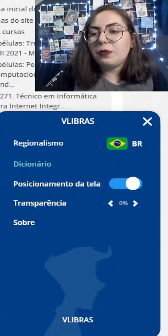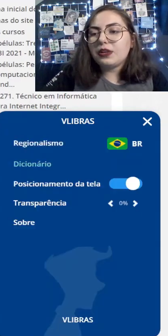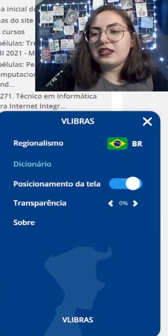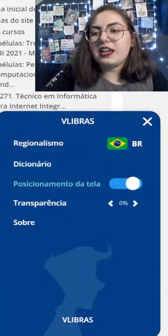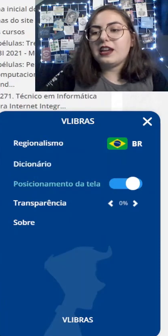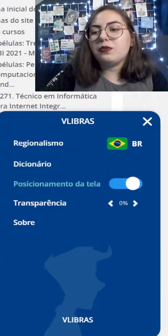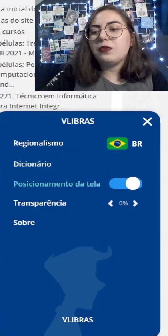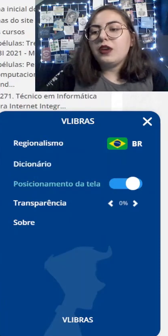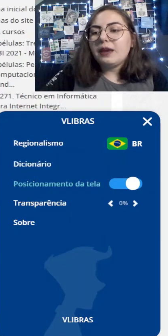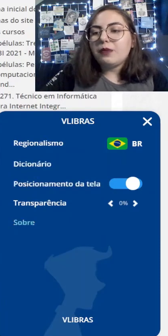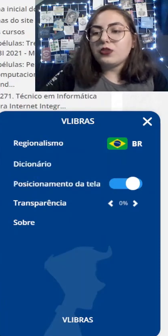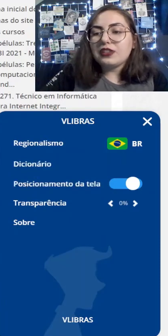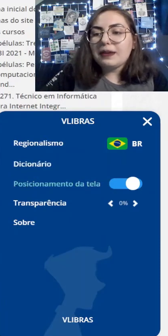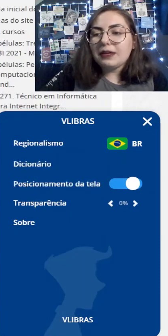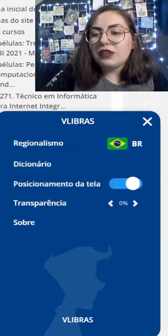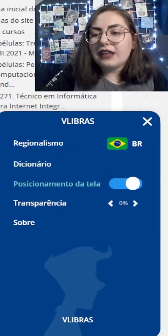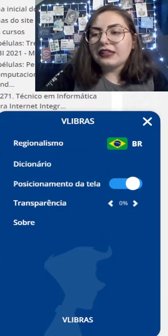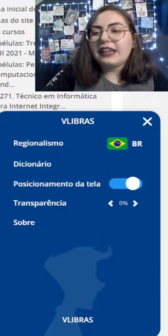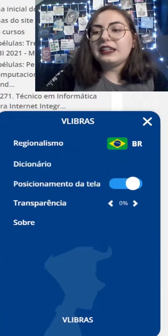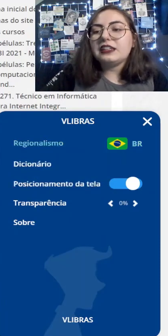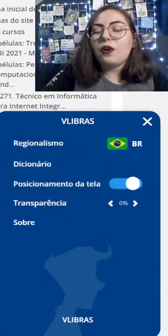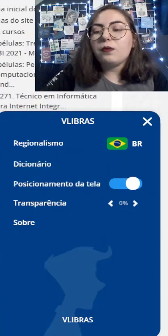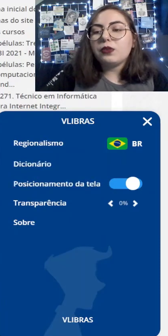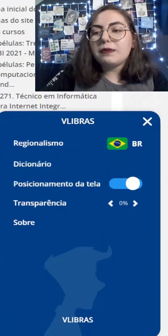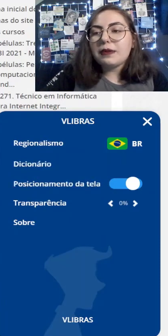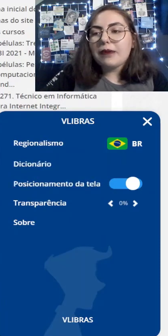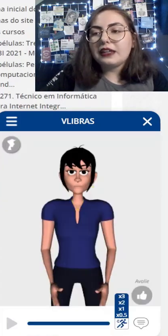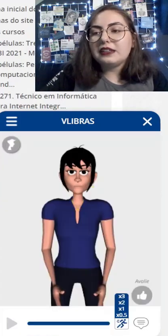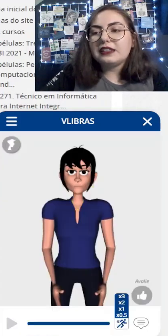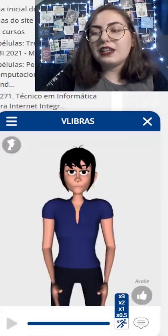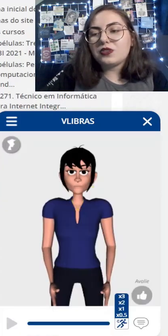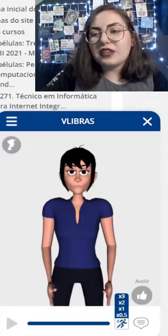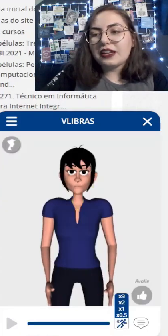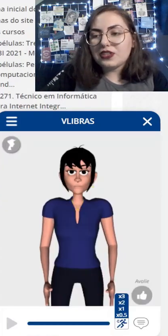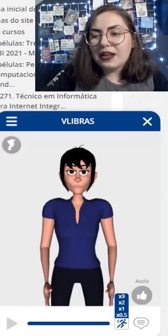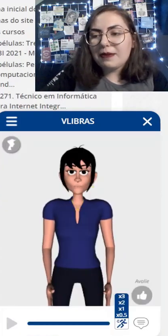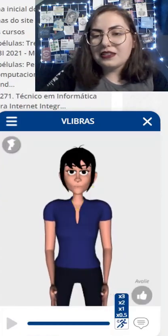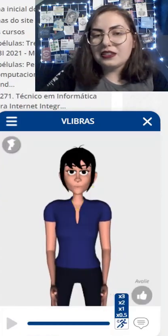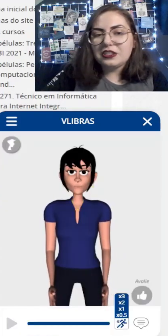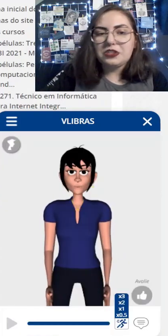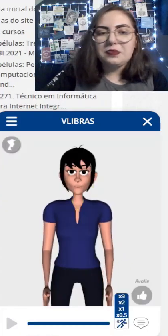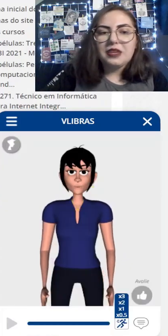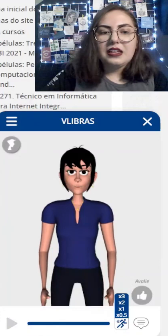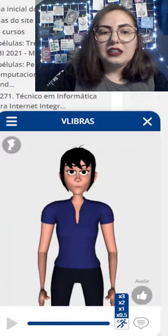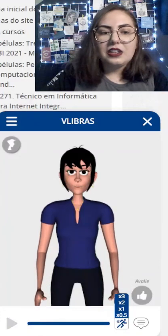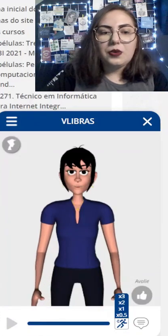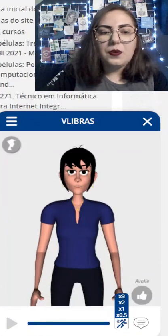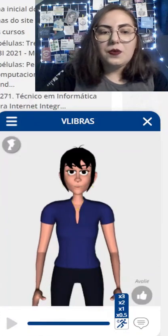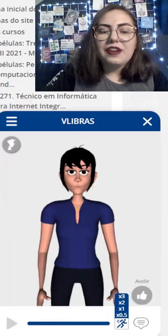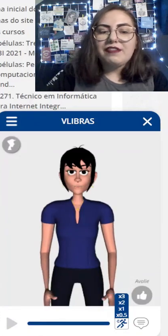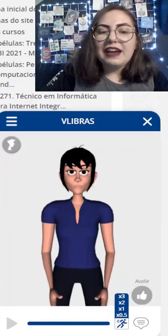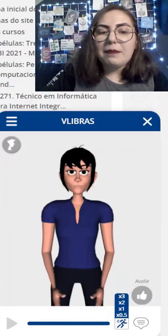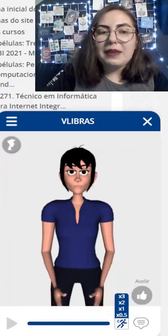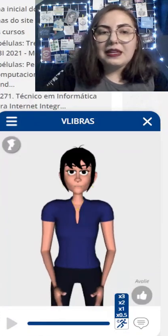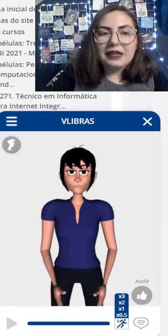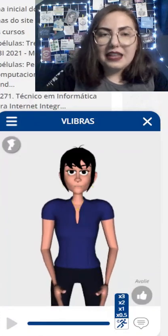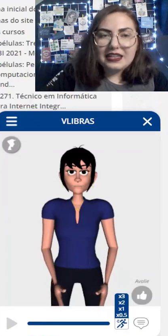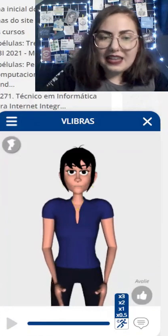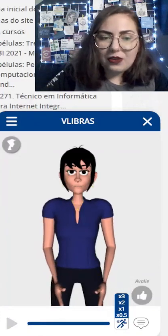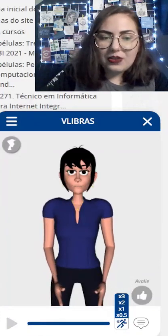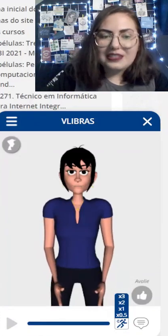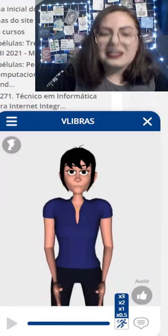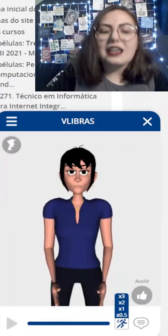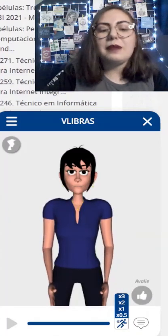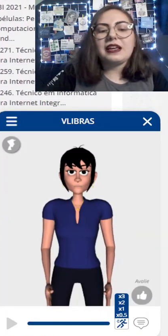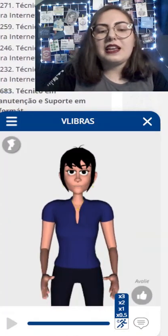regionalismo por exemplo posicionamento da tela então é um pudim bem bacana que consegue auxiliar bastante Então vale a pena